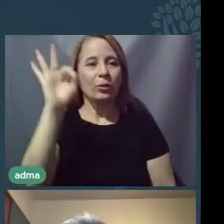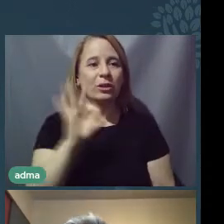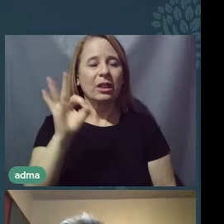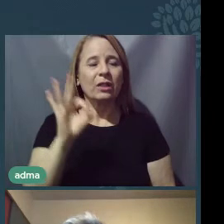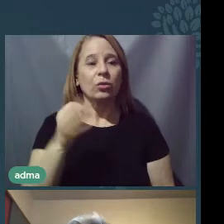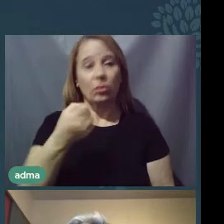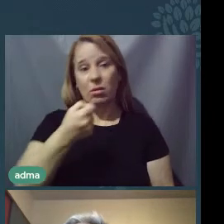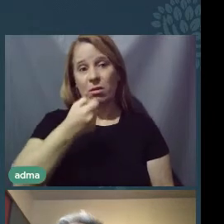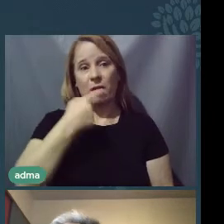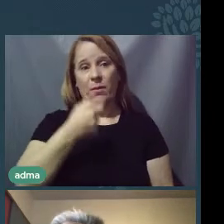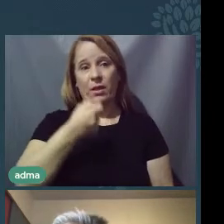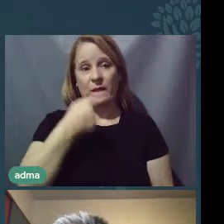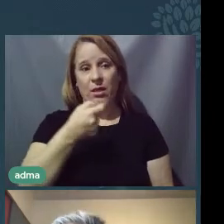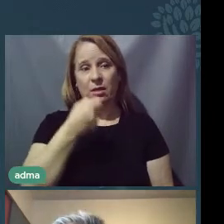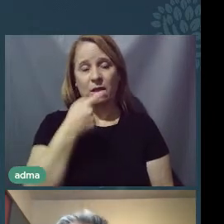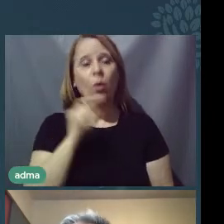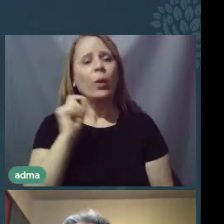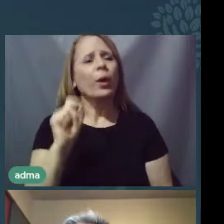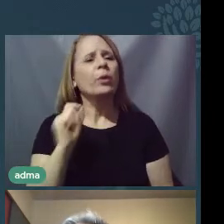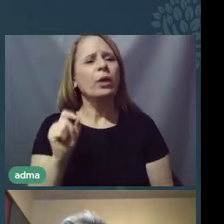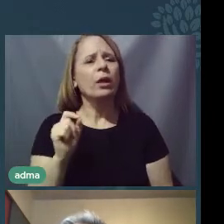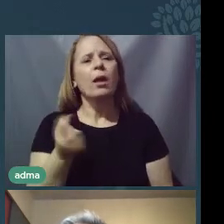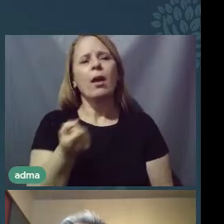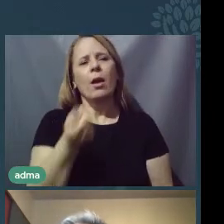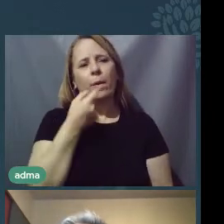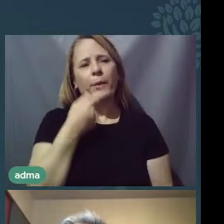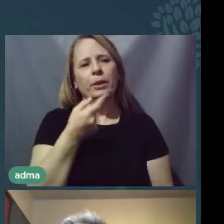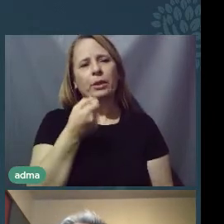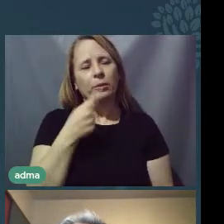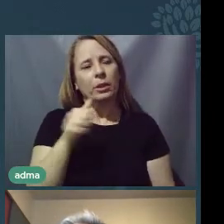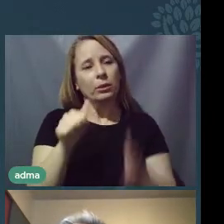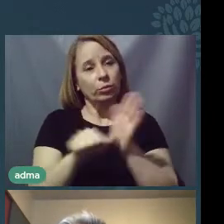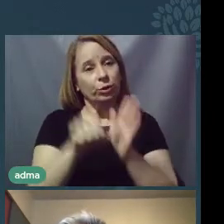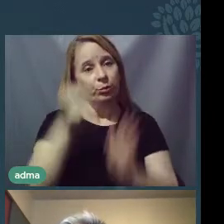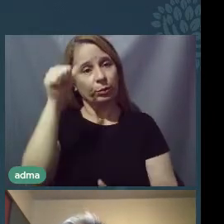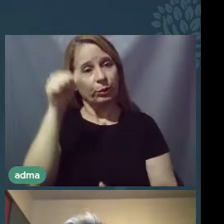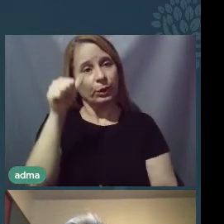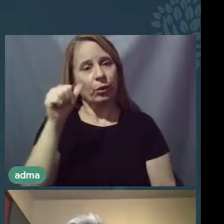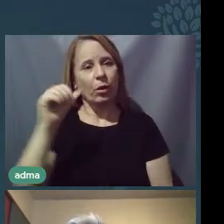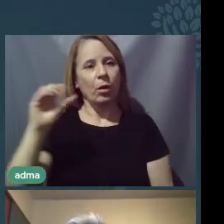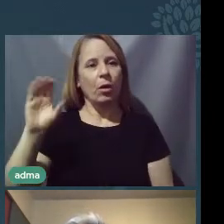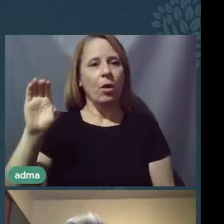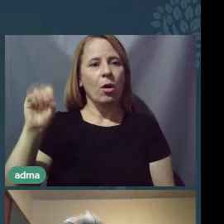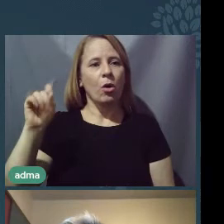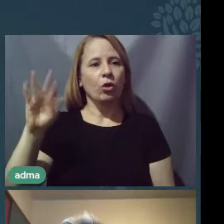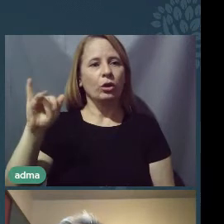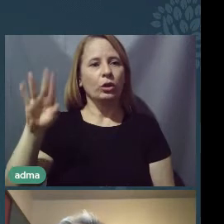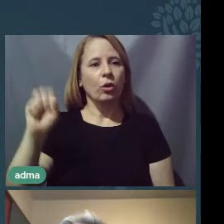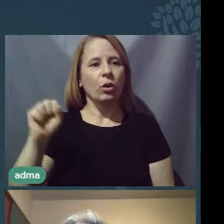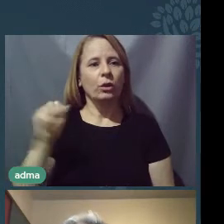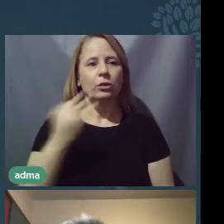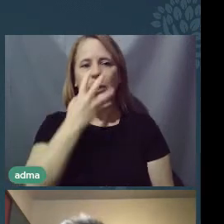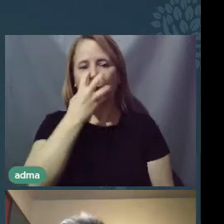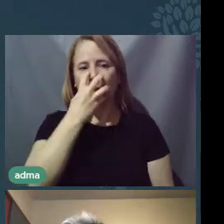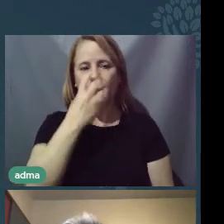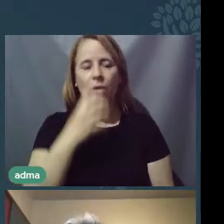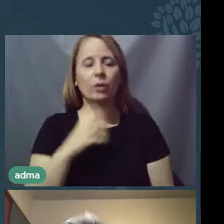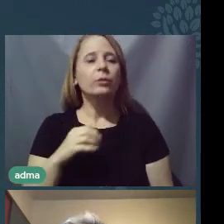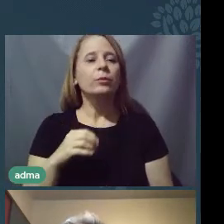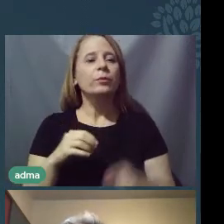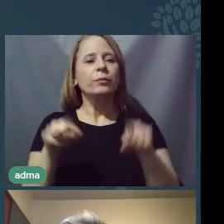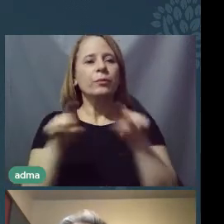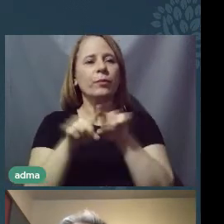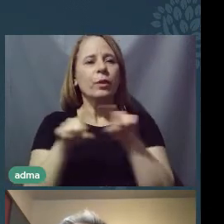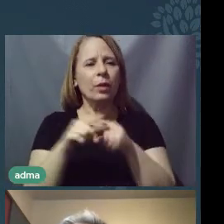e a medicação que nós estamos falando aqui é o medicamento de primeira linha, que é o corticoide inalatório, e os